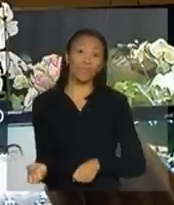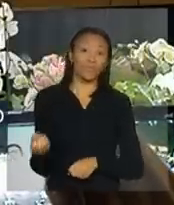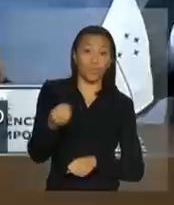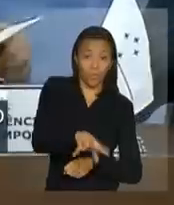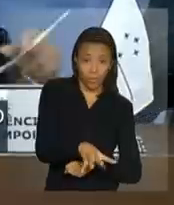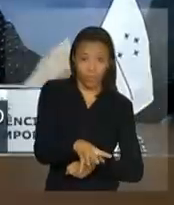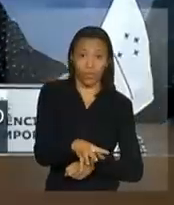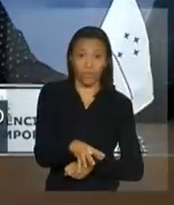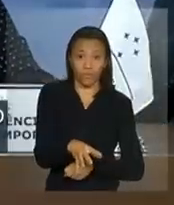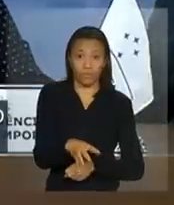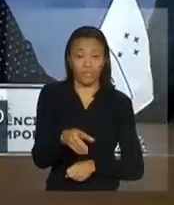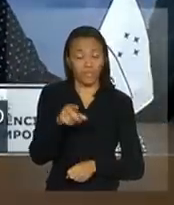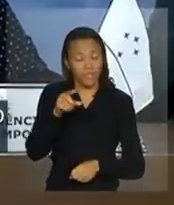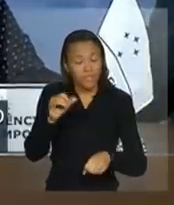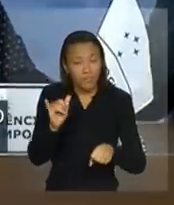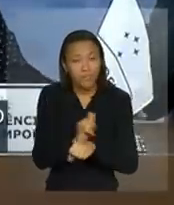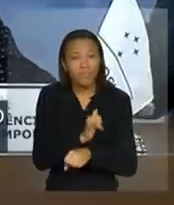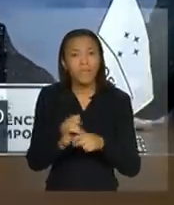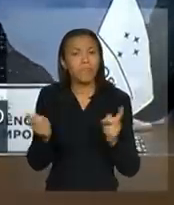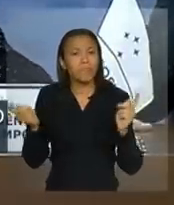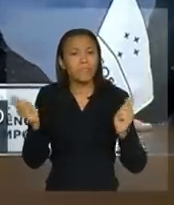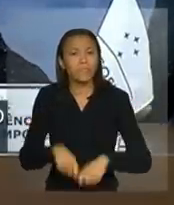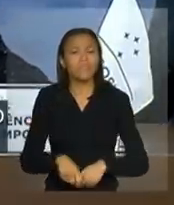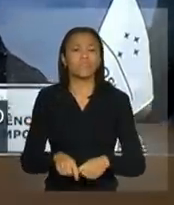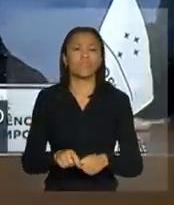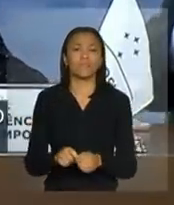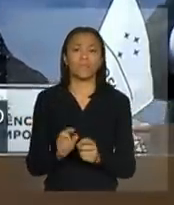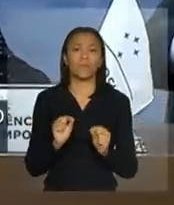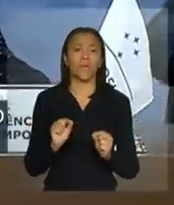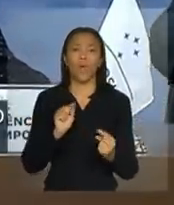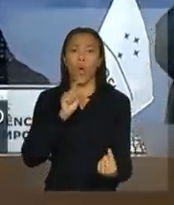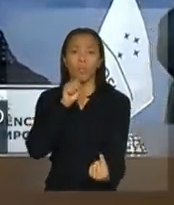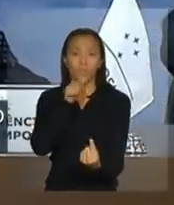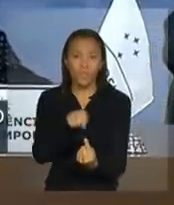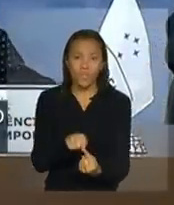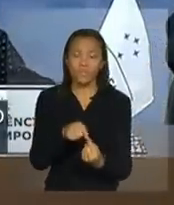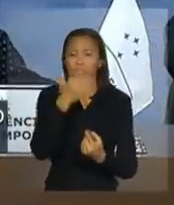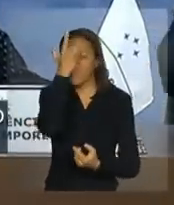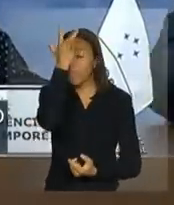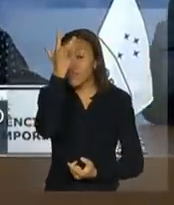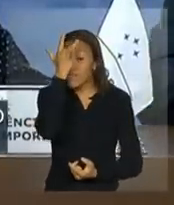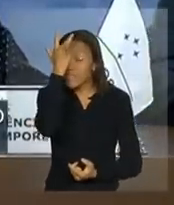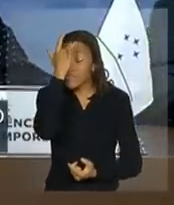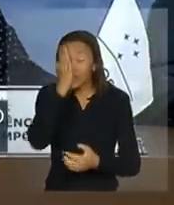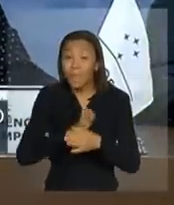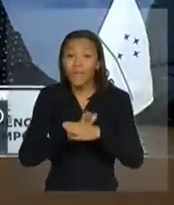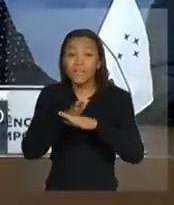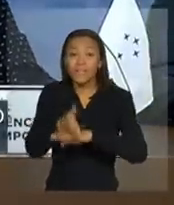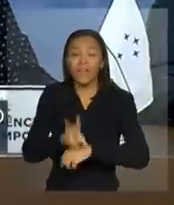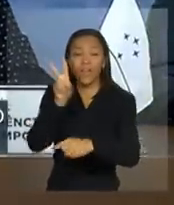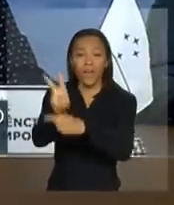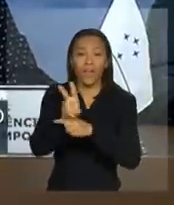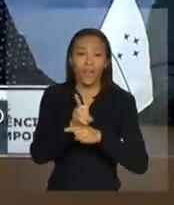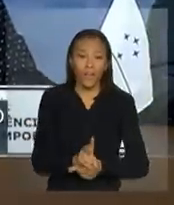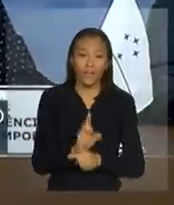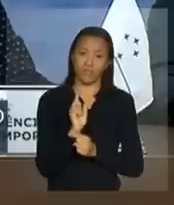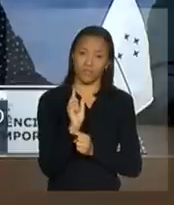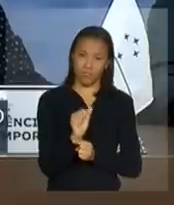inovadora, estratégica, criada com o propósito de facilitar acesso ao crédito